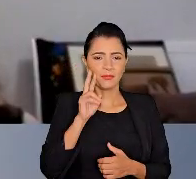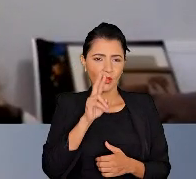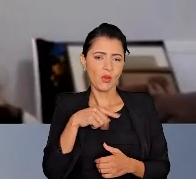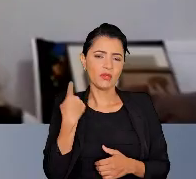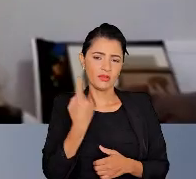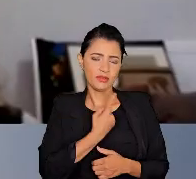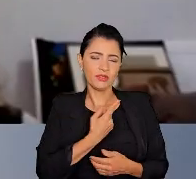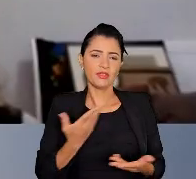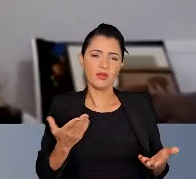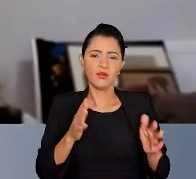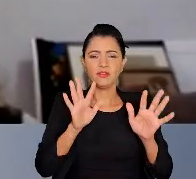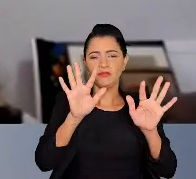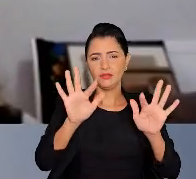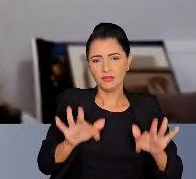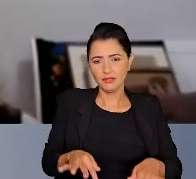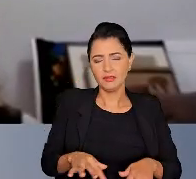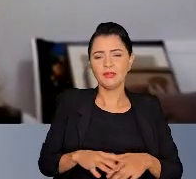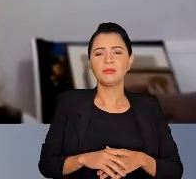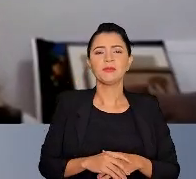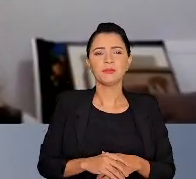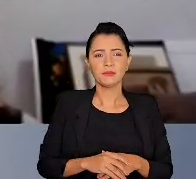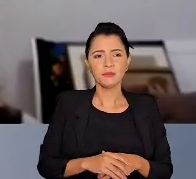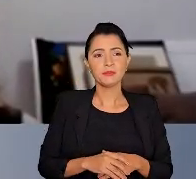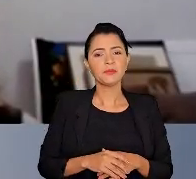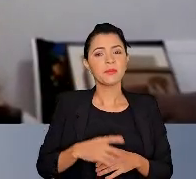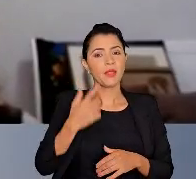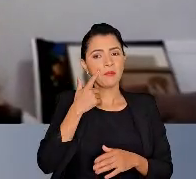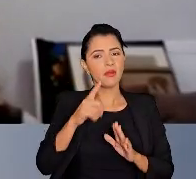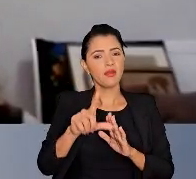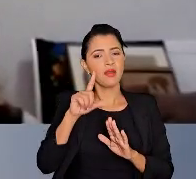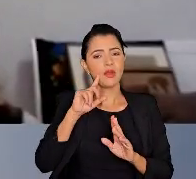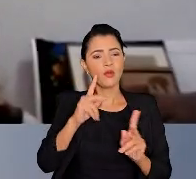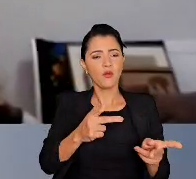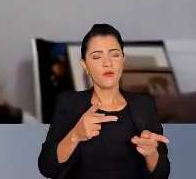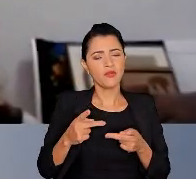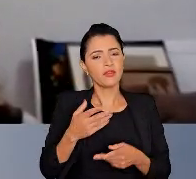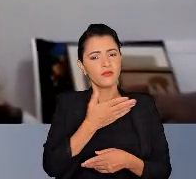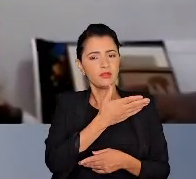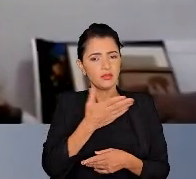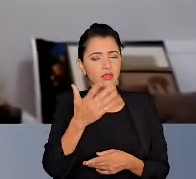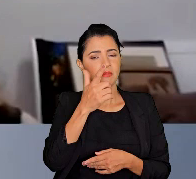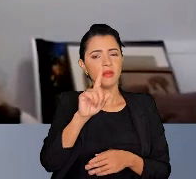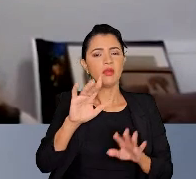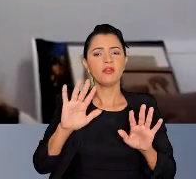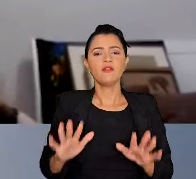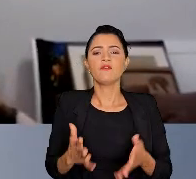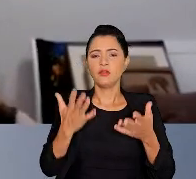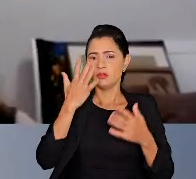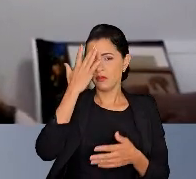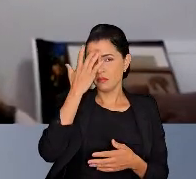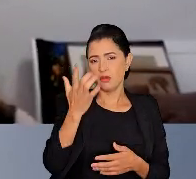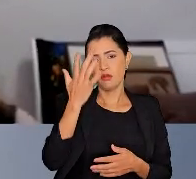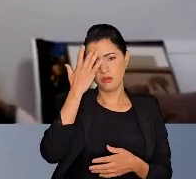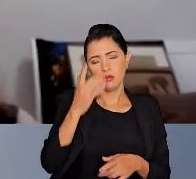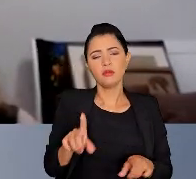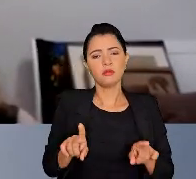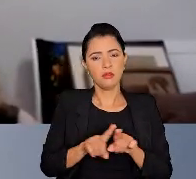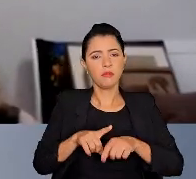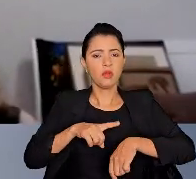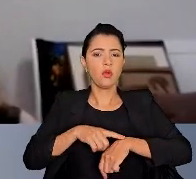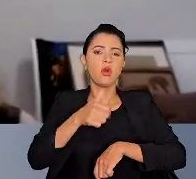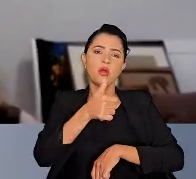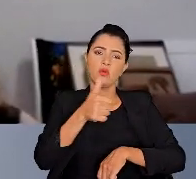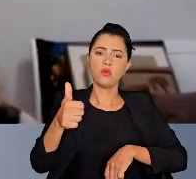então, encerrando, mas não sem antes convidar a todos para o evento de amanhã, também às 11